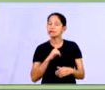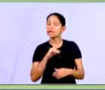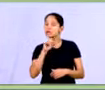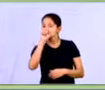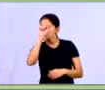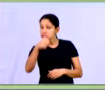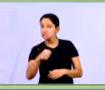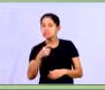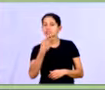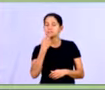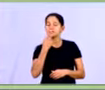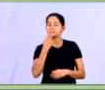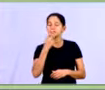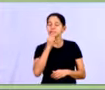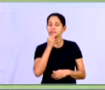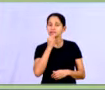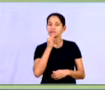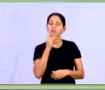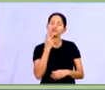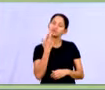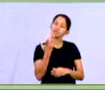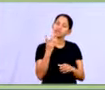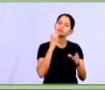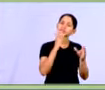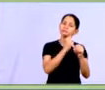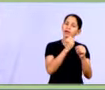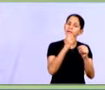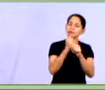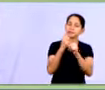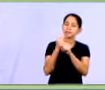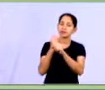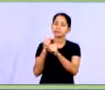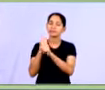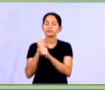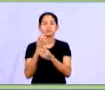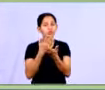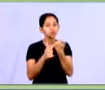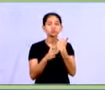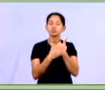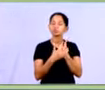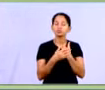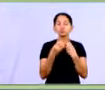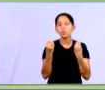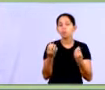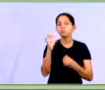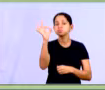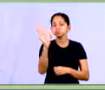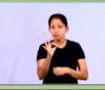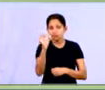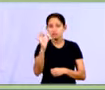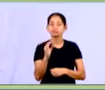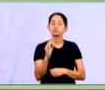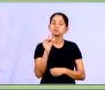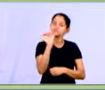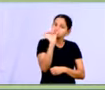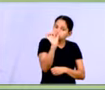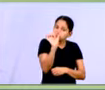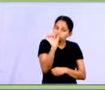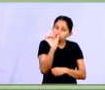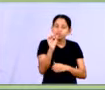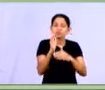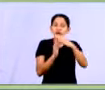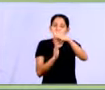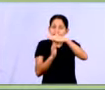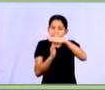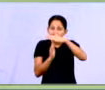considerando o valor do dinheiro no tempo, porque está no cálculo do VPL a minha taxa mínima de atratividade. Aquela taxa mínima que iria me